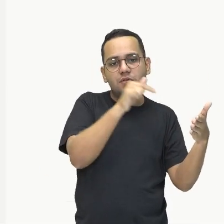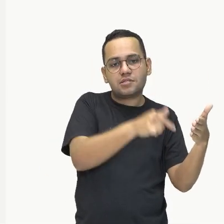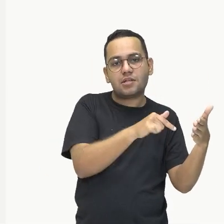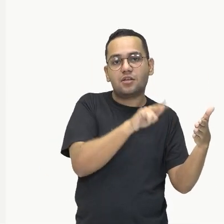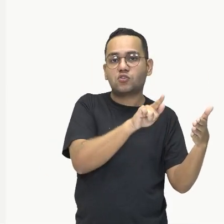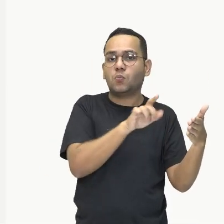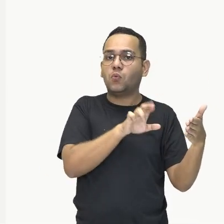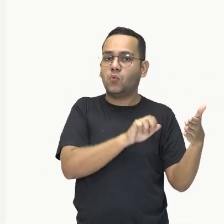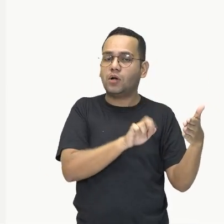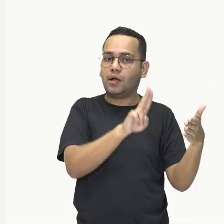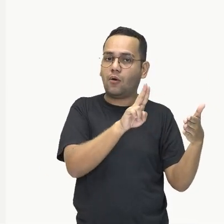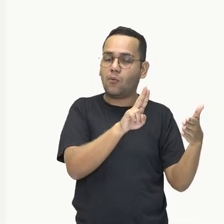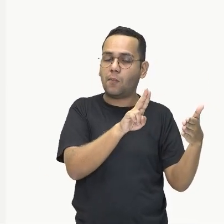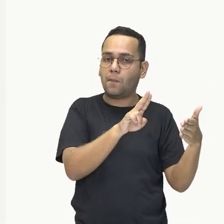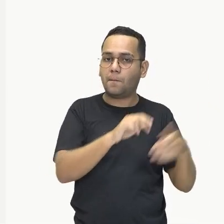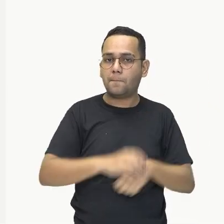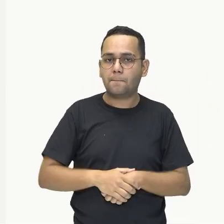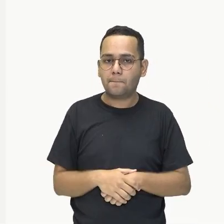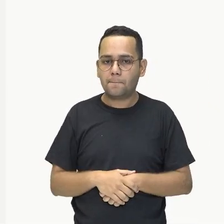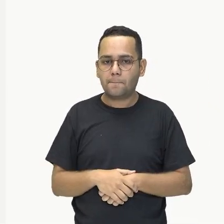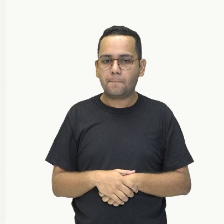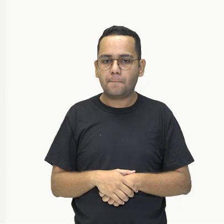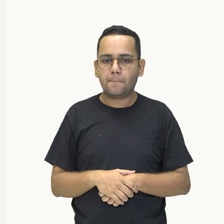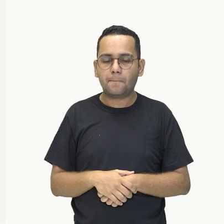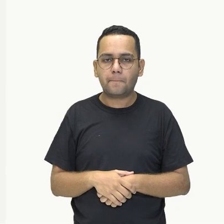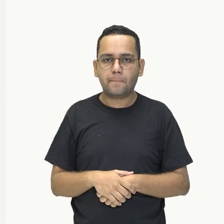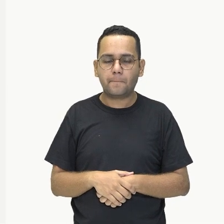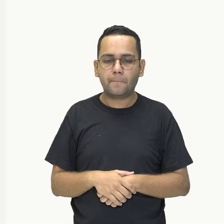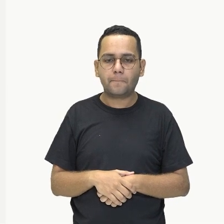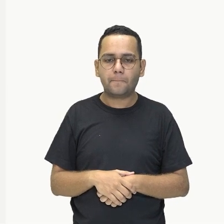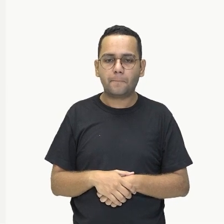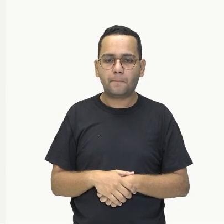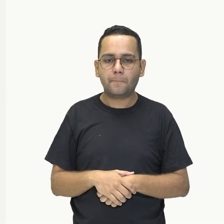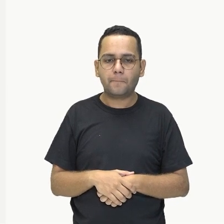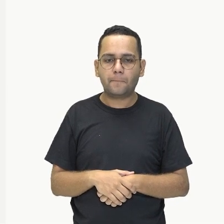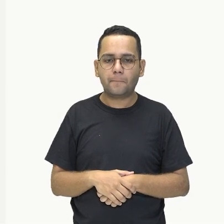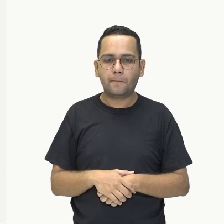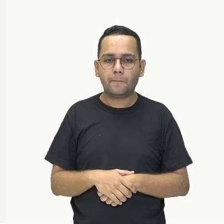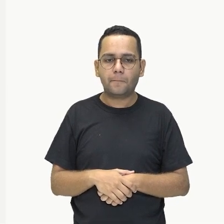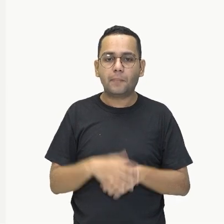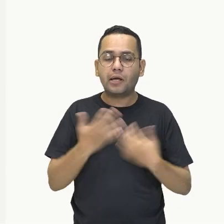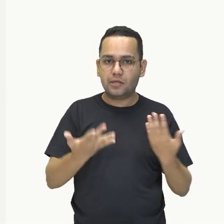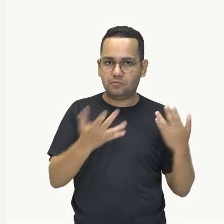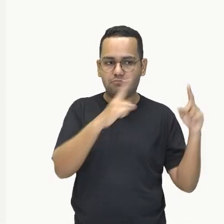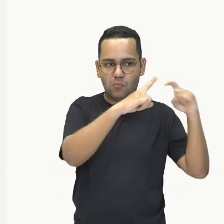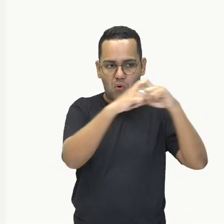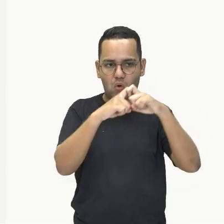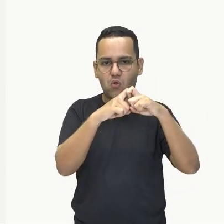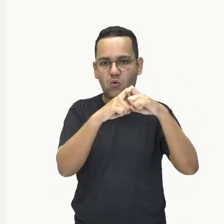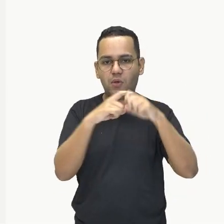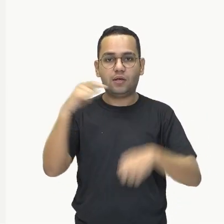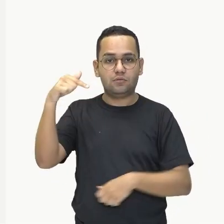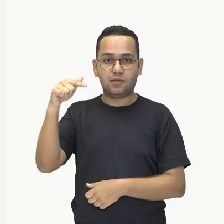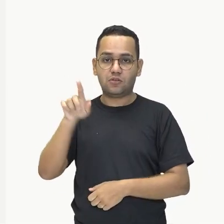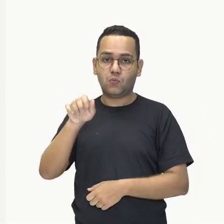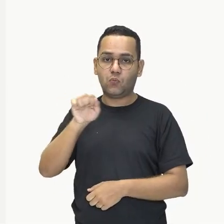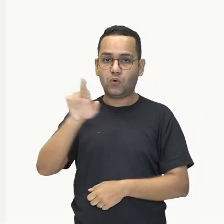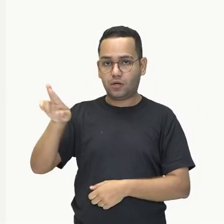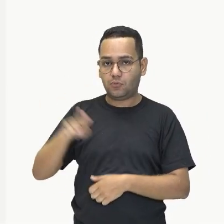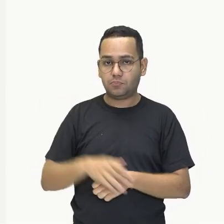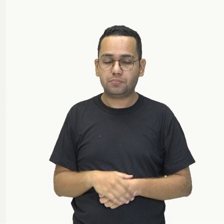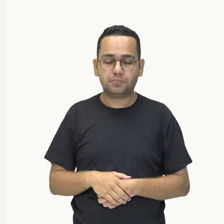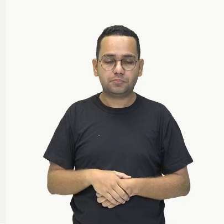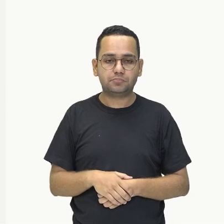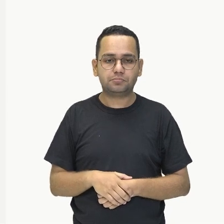ele é maior do que o terceiro grau. Logo, o meu polinômio ele é do sétimo grau.